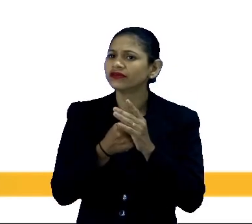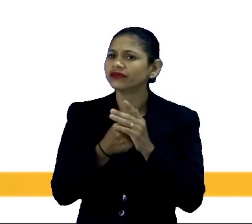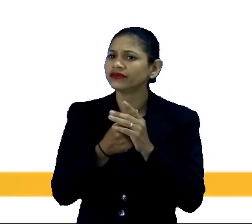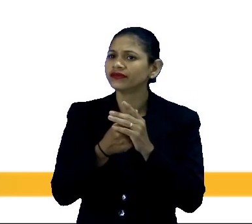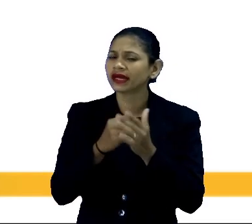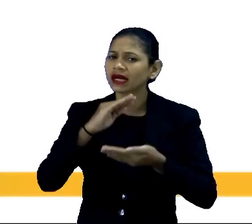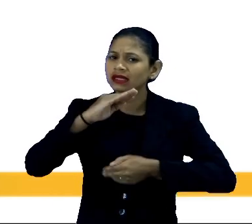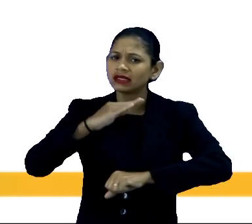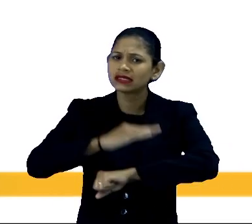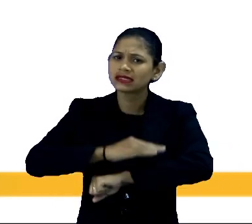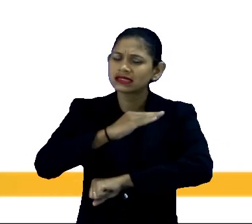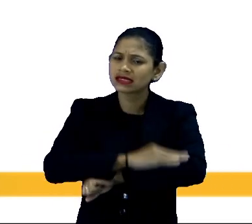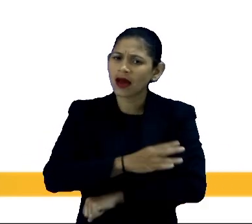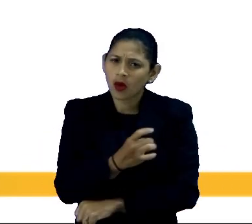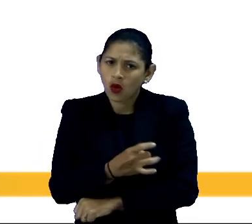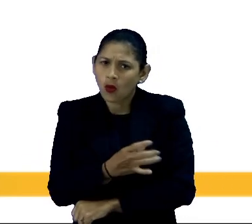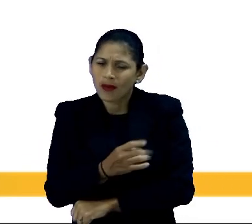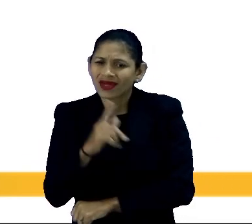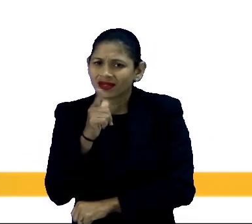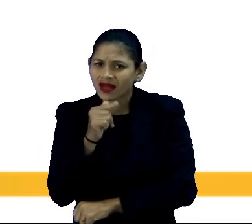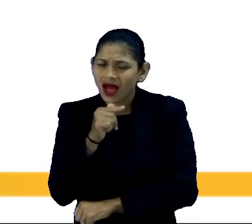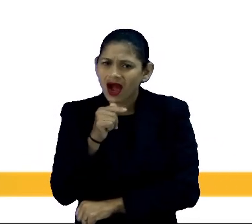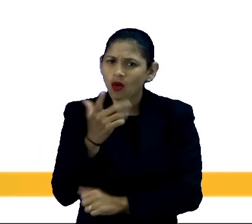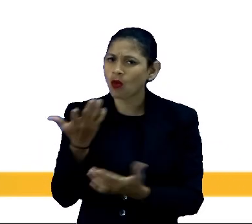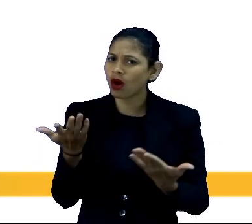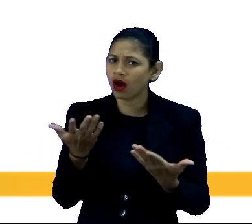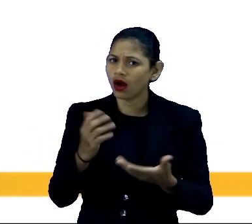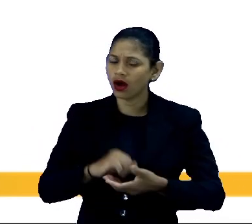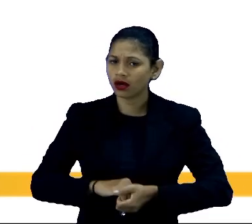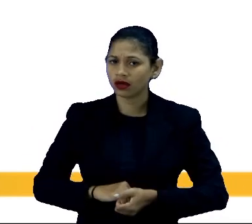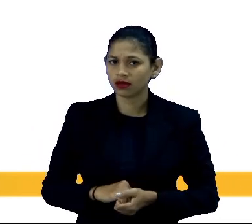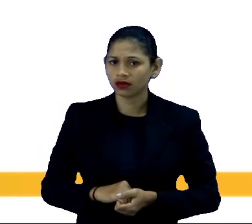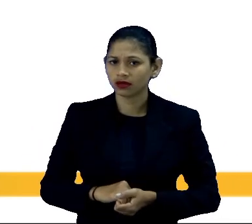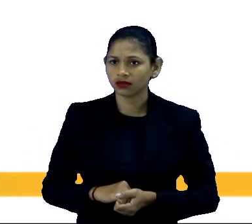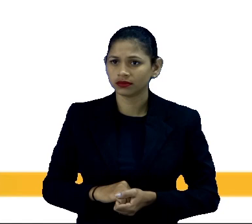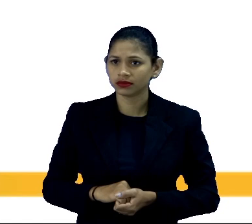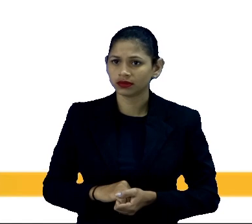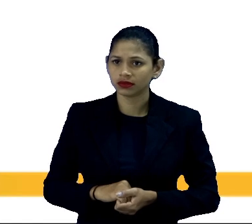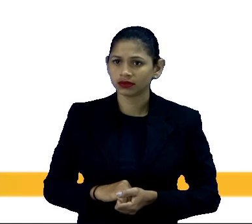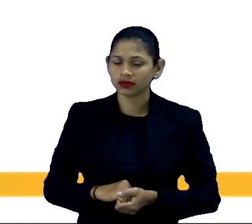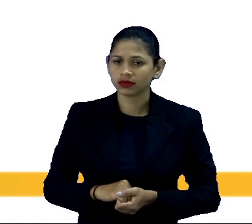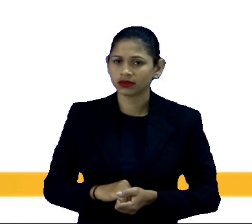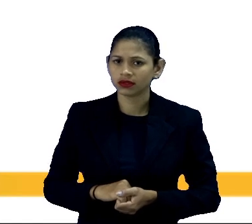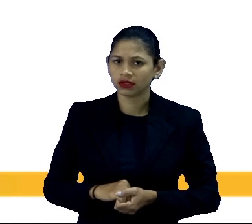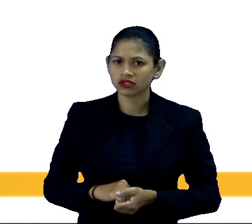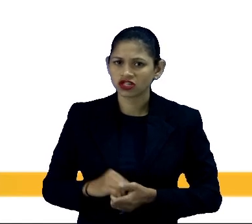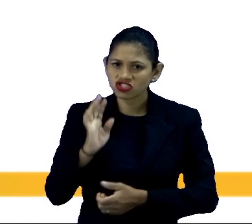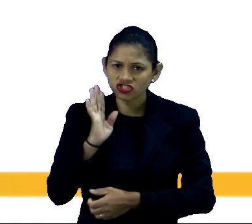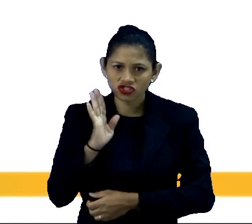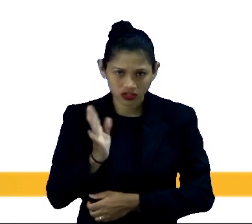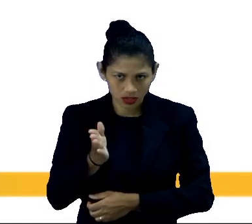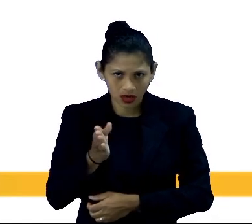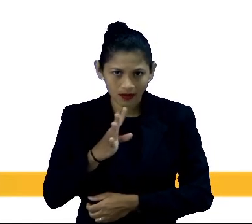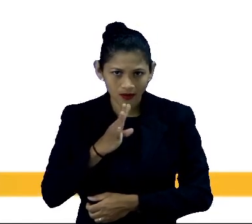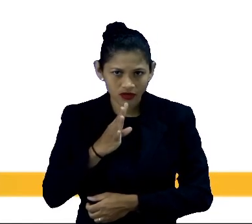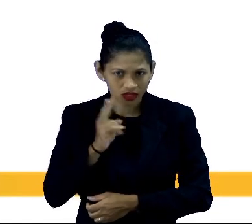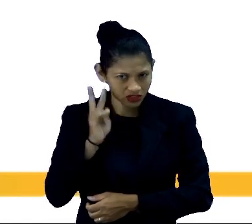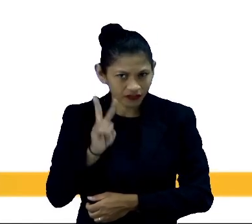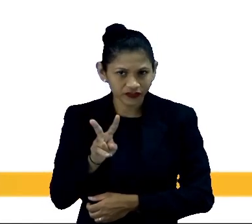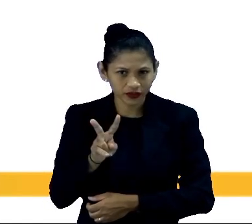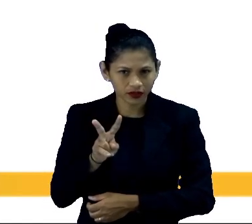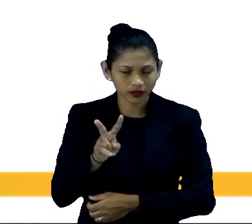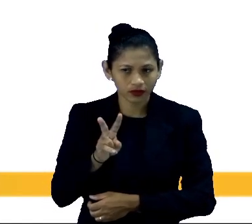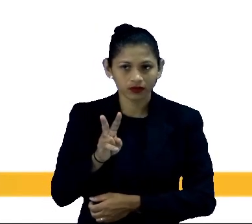que significa isso? Ah, é sapo com medo d'água. Não sei se você já ouviu esse provérbio no seu dia a dia,